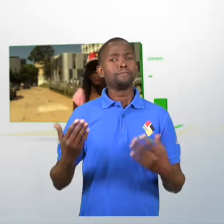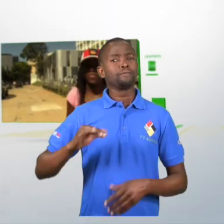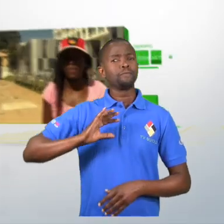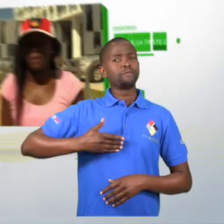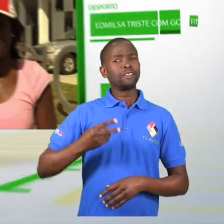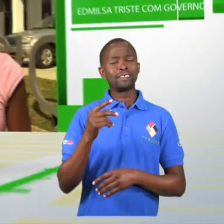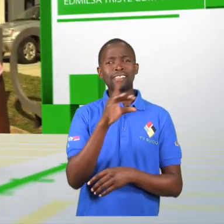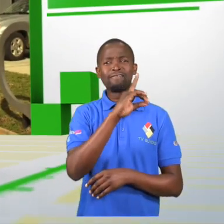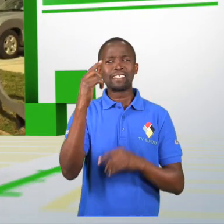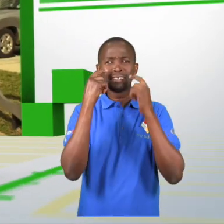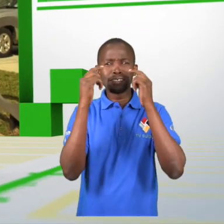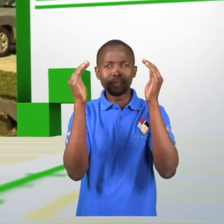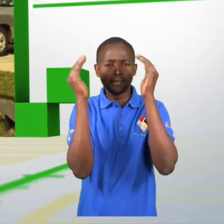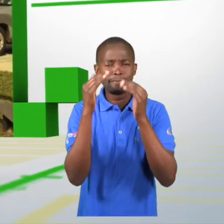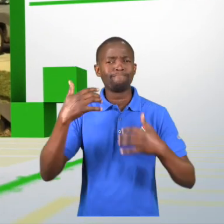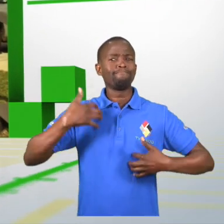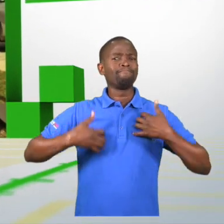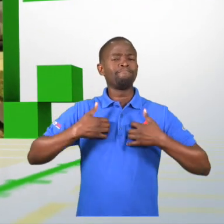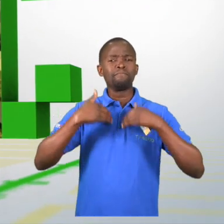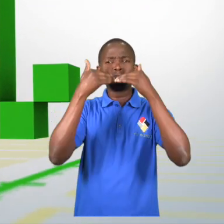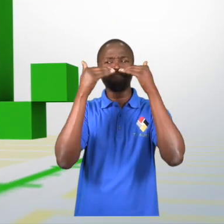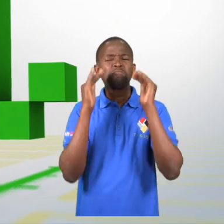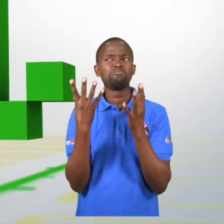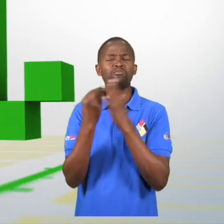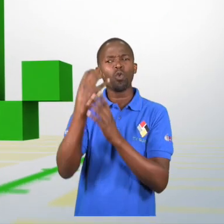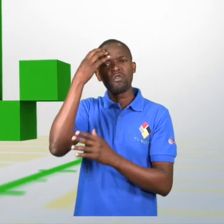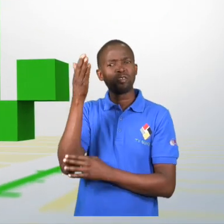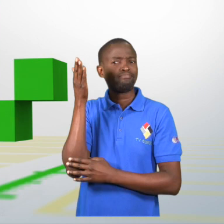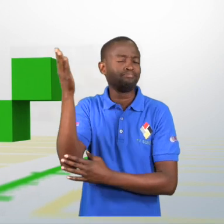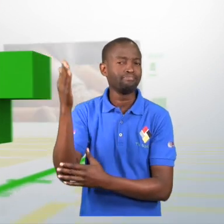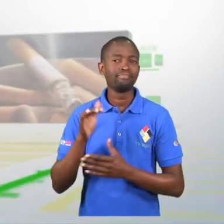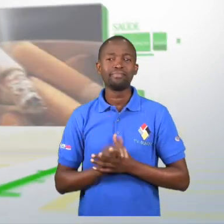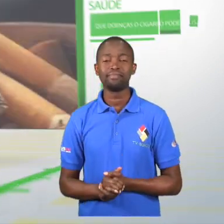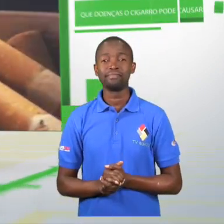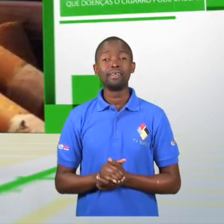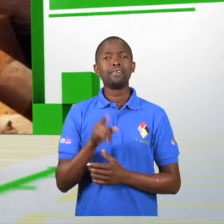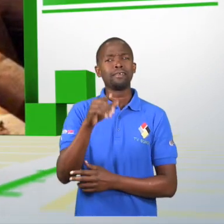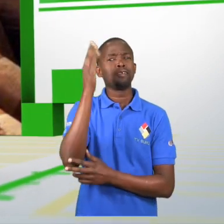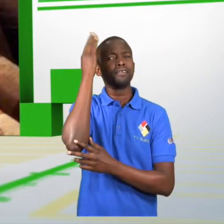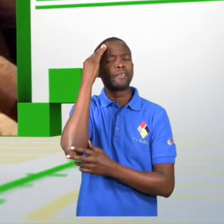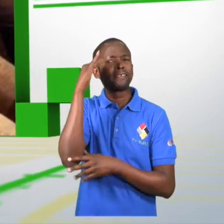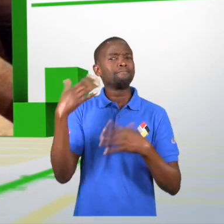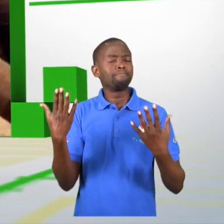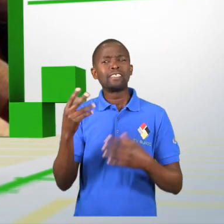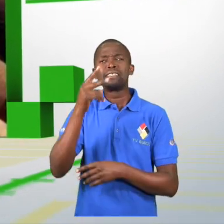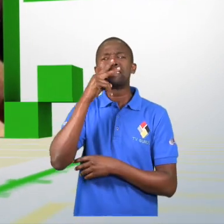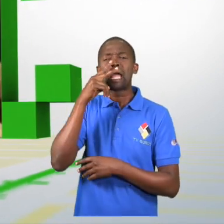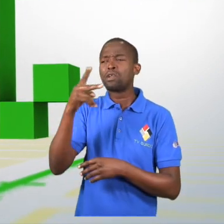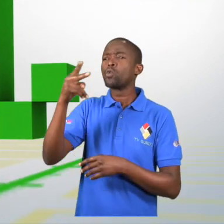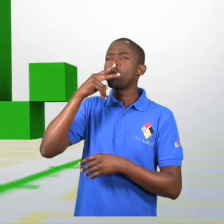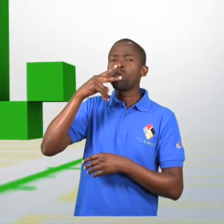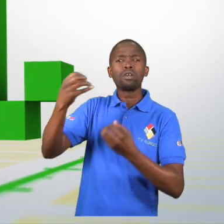Saiba porquê a de Milsa Governo está triste com o Ministério da Juventude e Desportos. Que